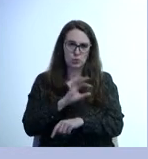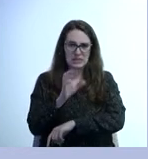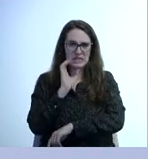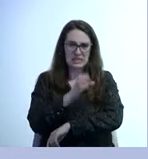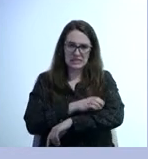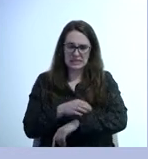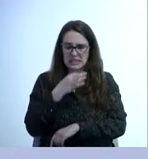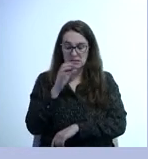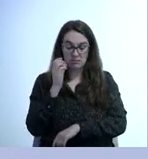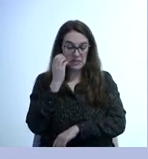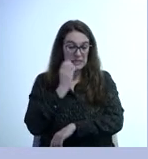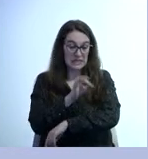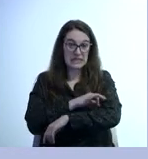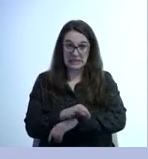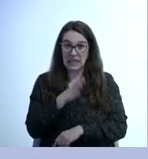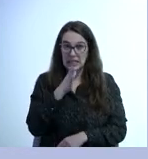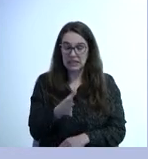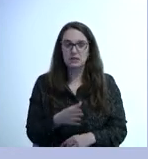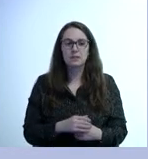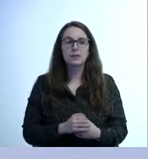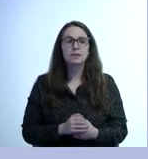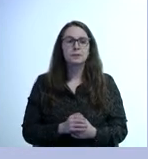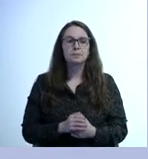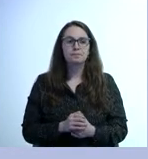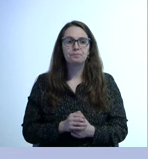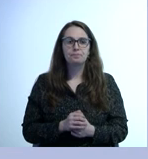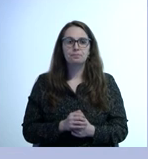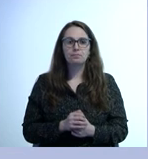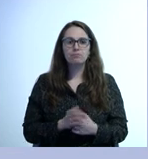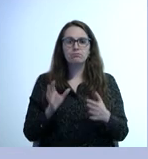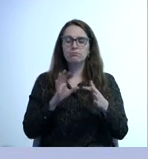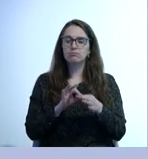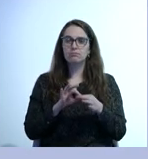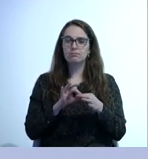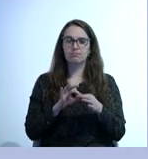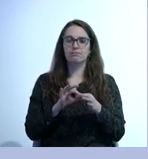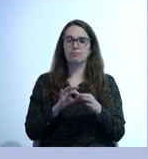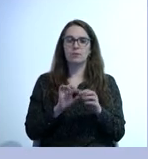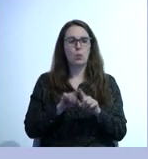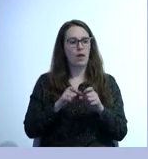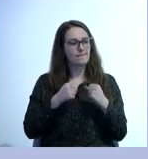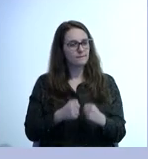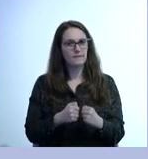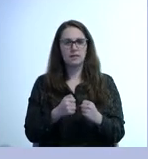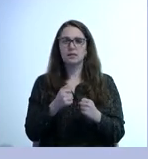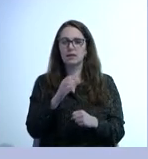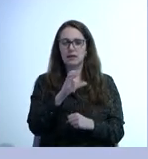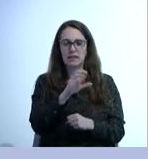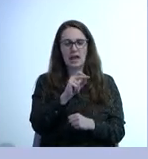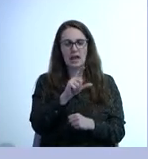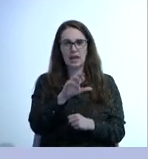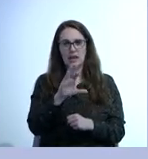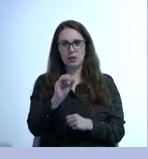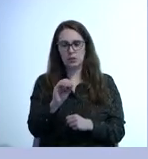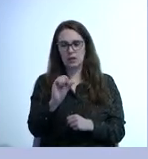estava a dizer, que tem a ver com esta enorme persistência que se sente na obra de João Luís Carrilho Graça, eu penso que se torna mais ou